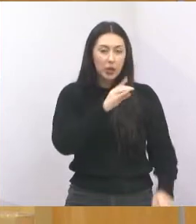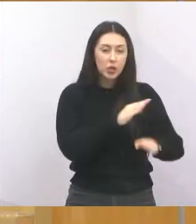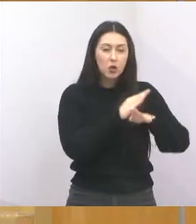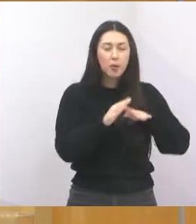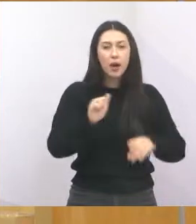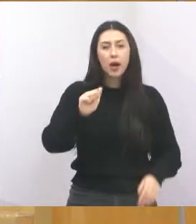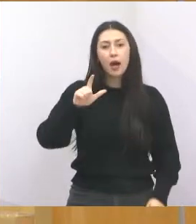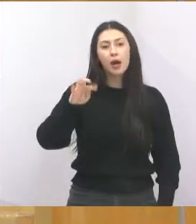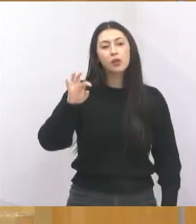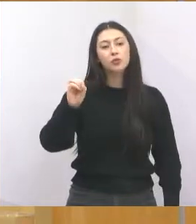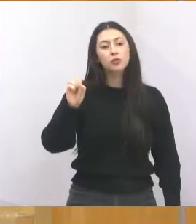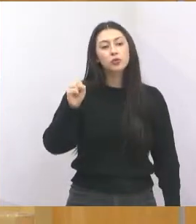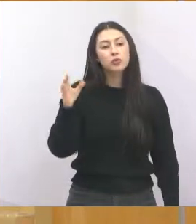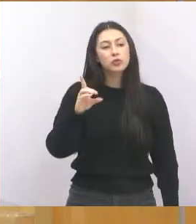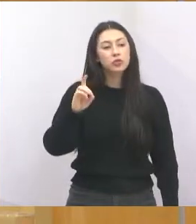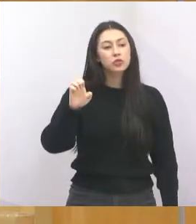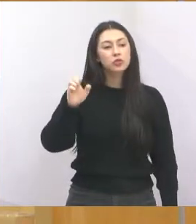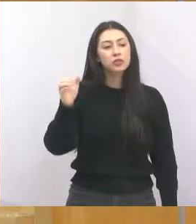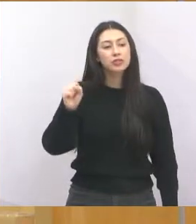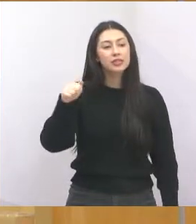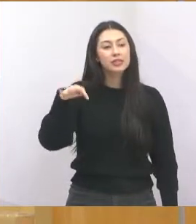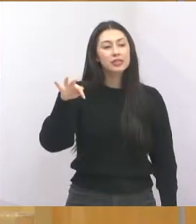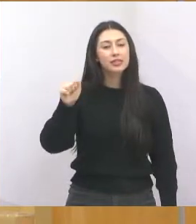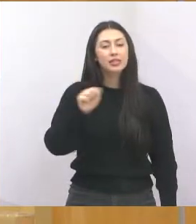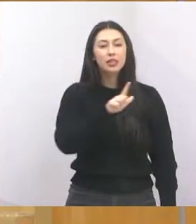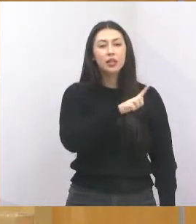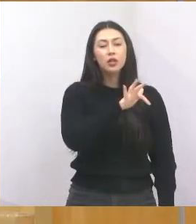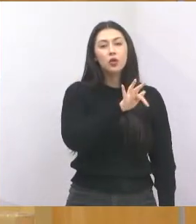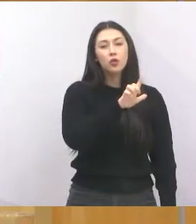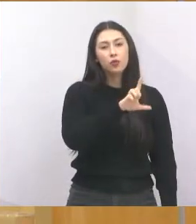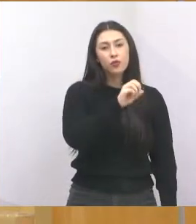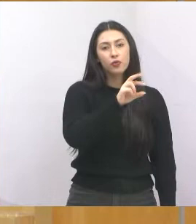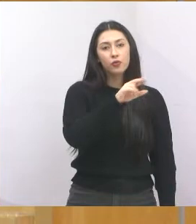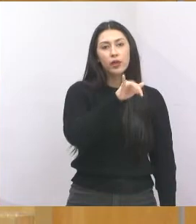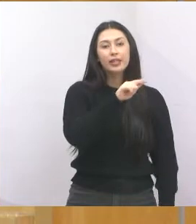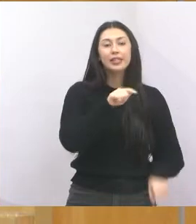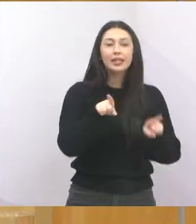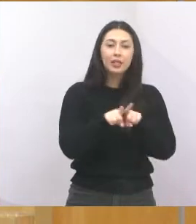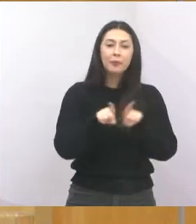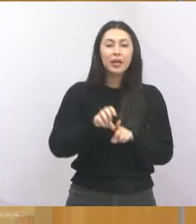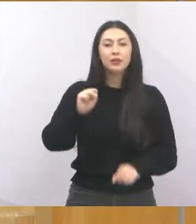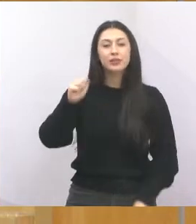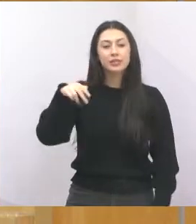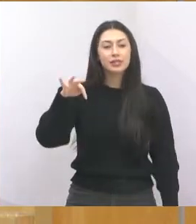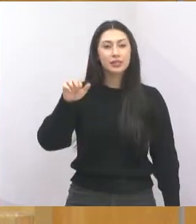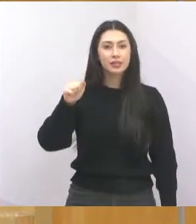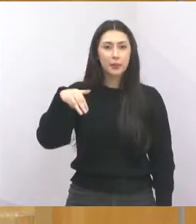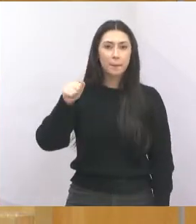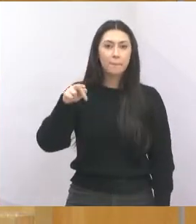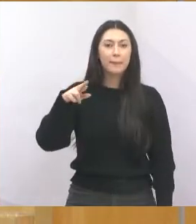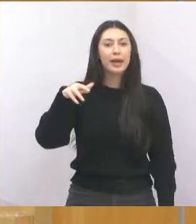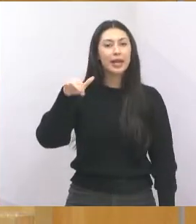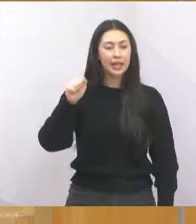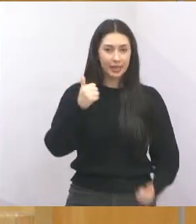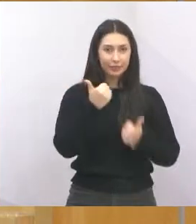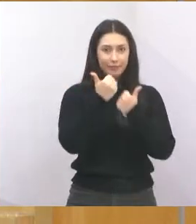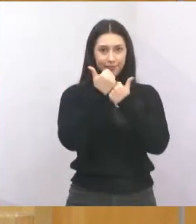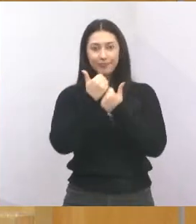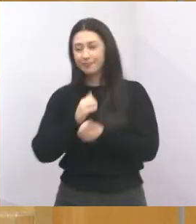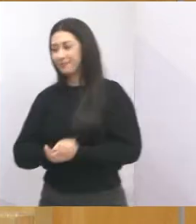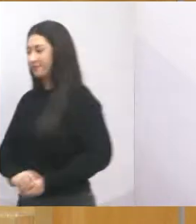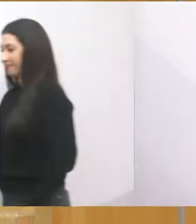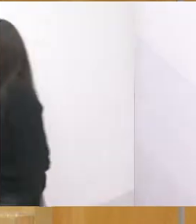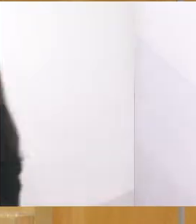alto de Santana no Flórida e no Santa Maria eu agradeço administração Municipal agradeço a